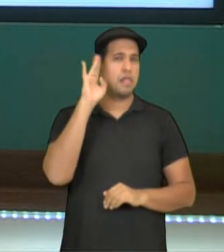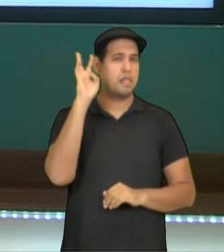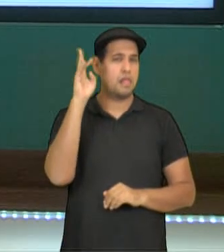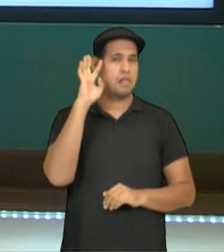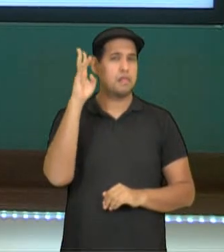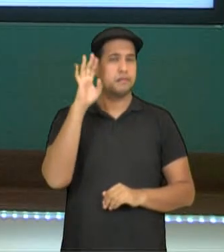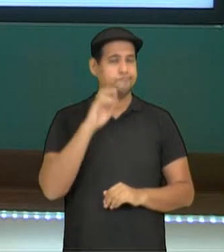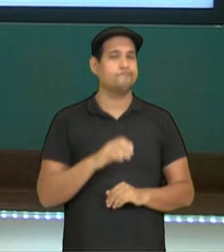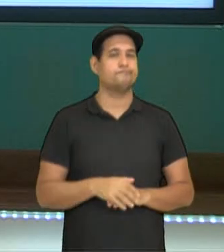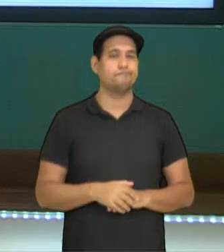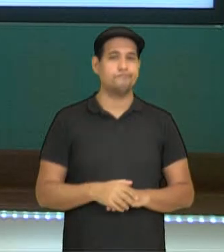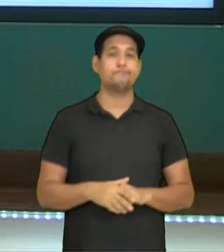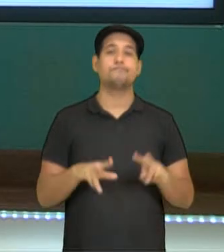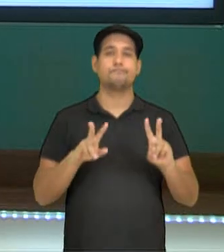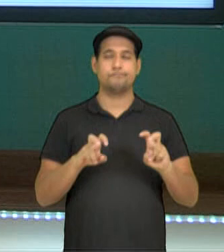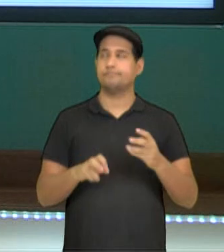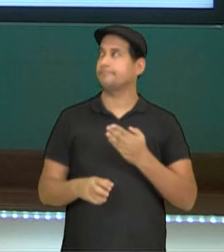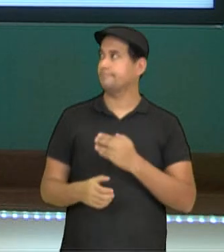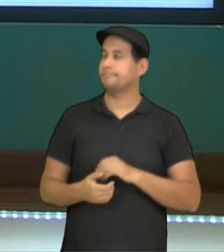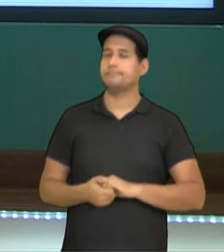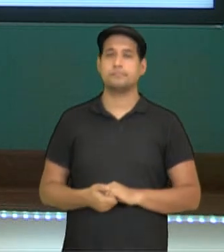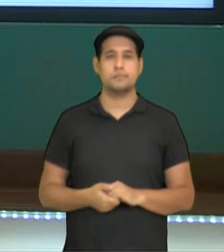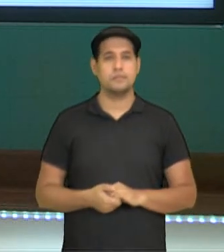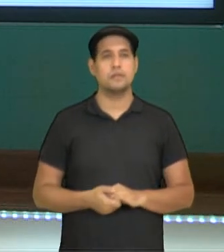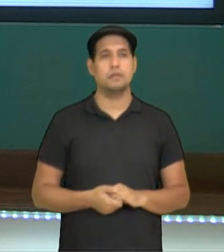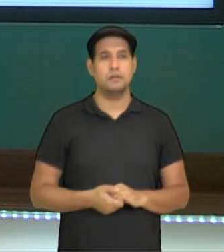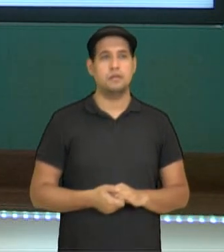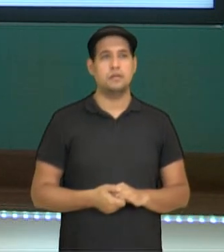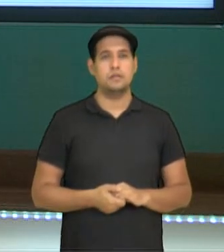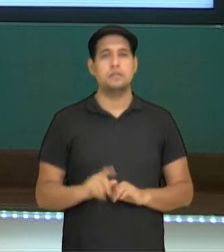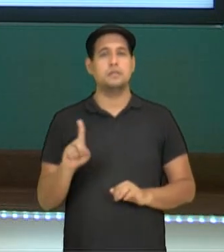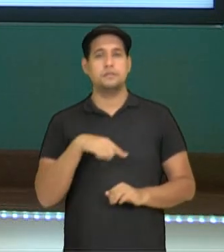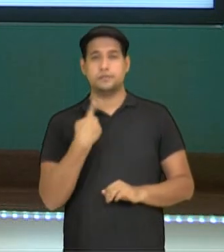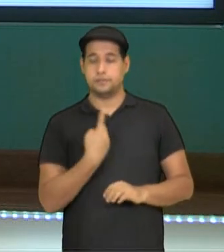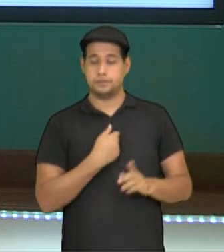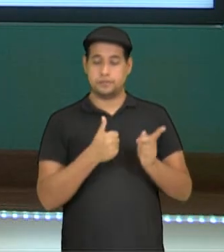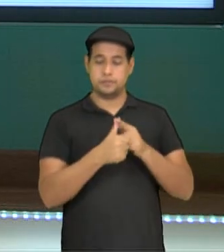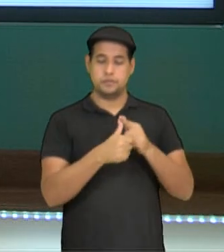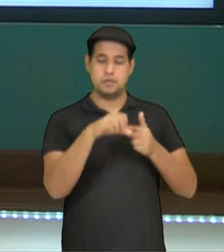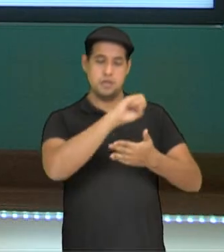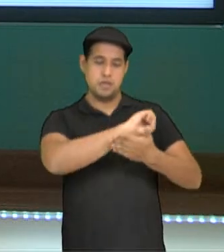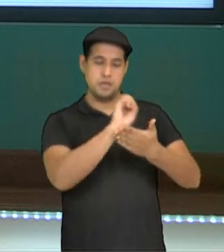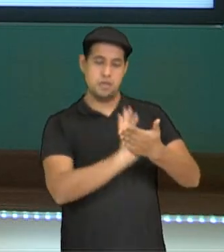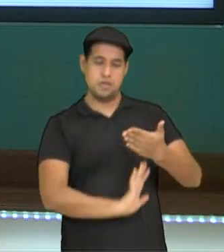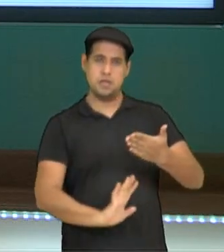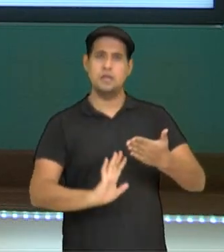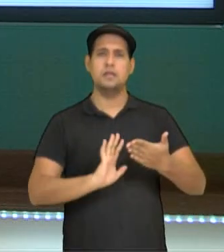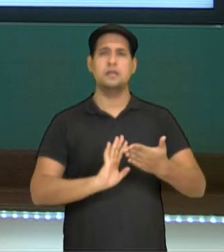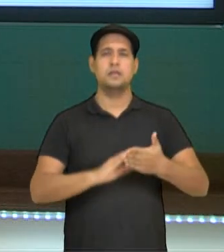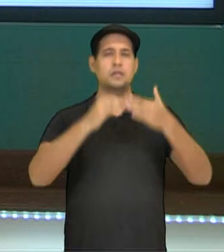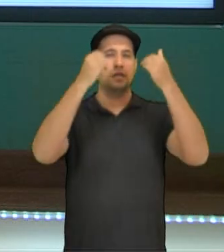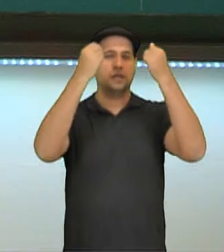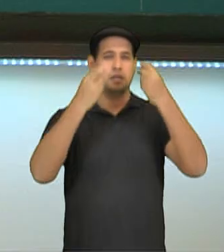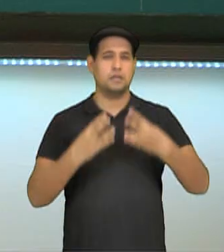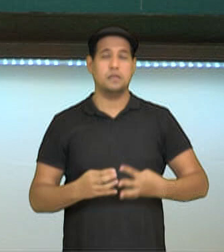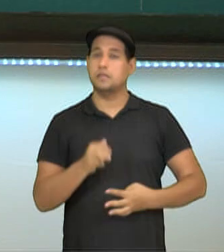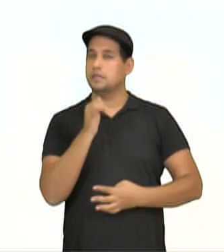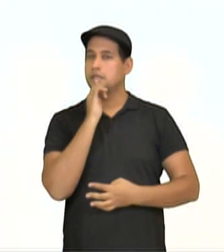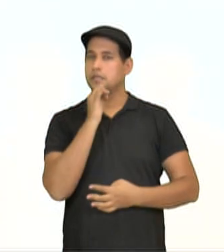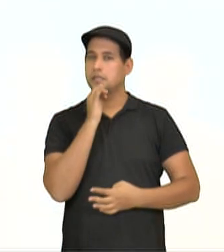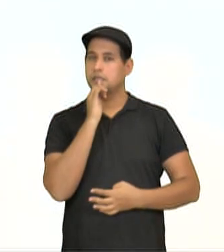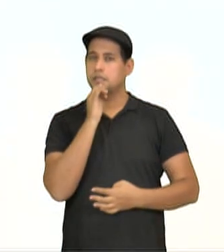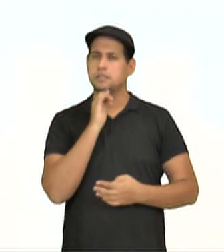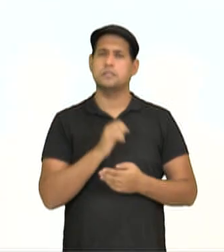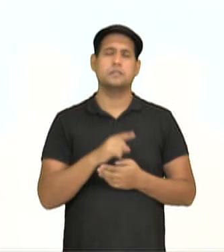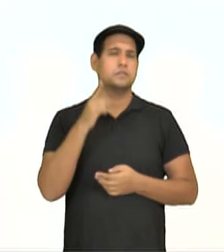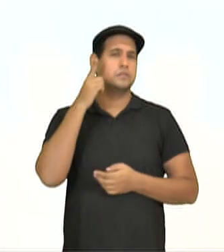um pouquinho com relação a isso. E a gente chega no nosso primeiro exercício. Cite exemplos de situações